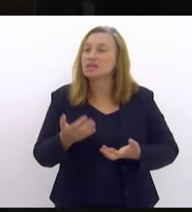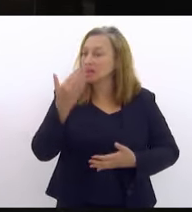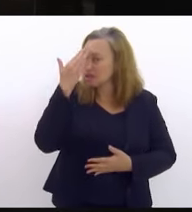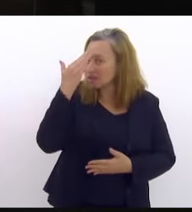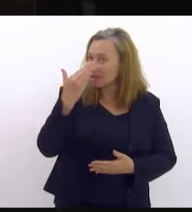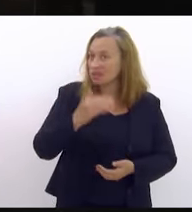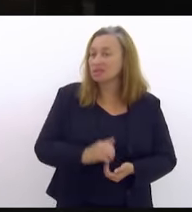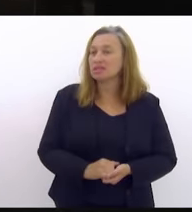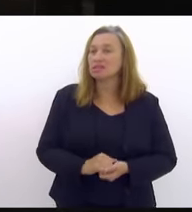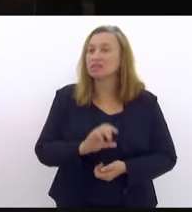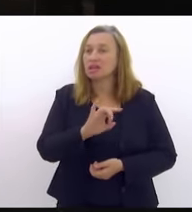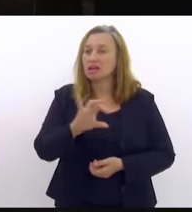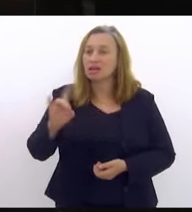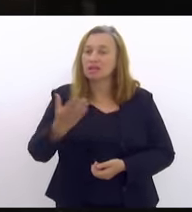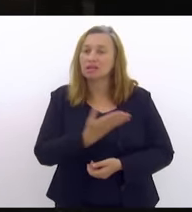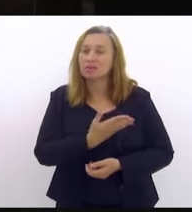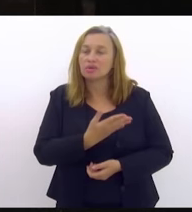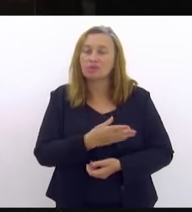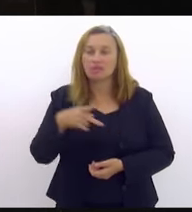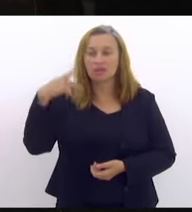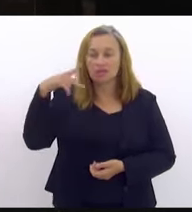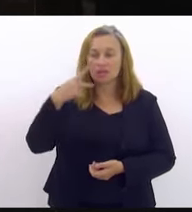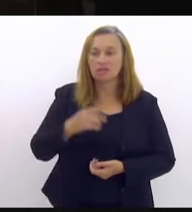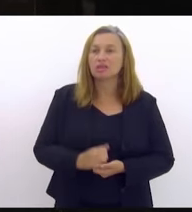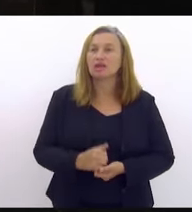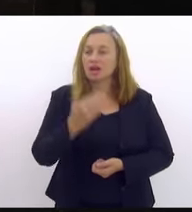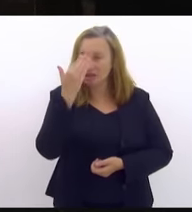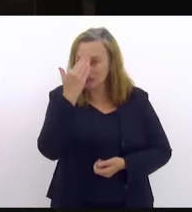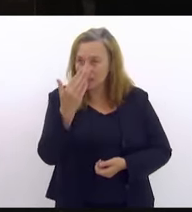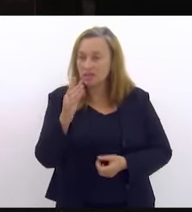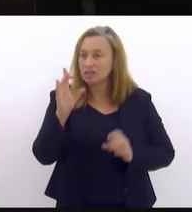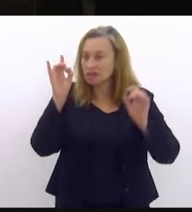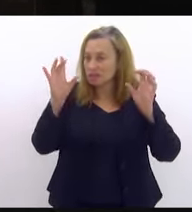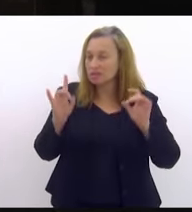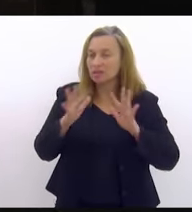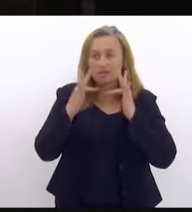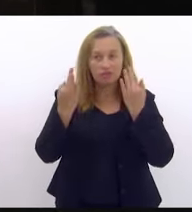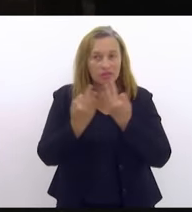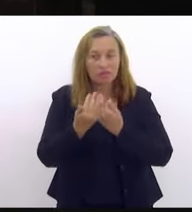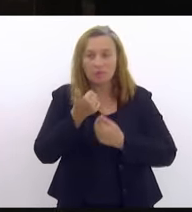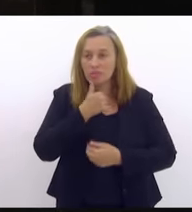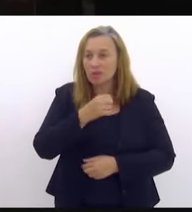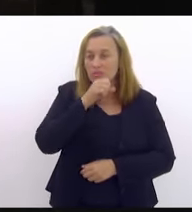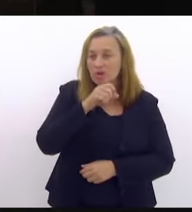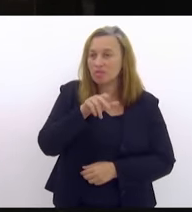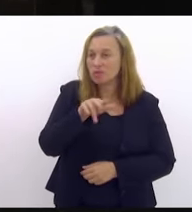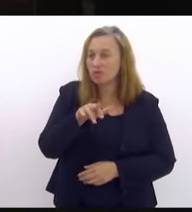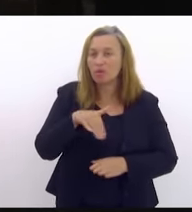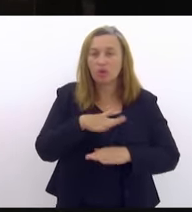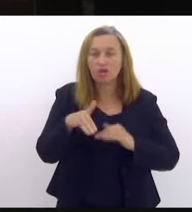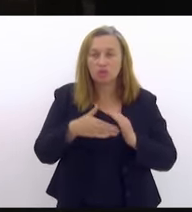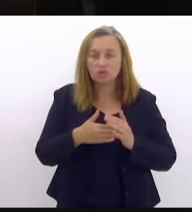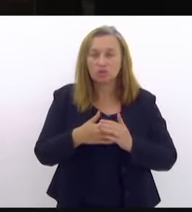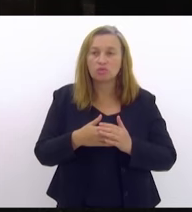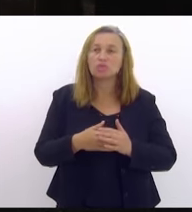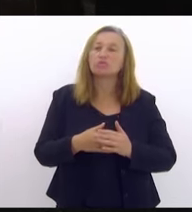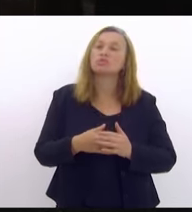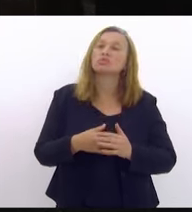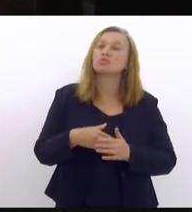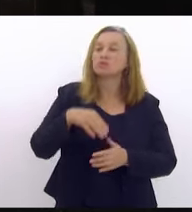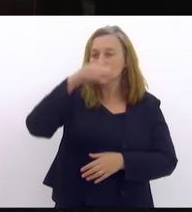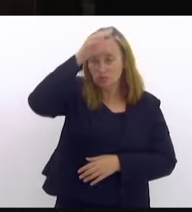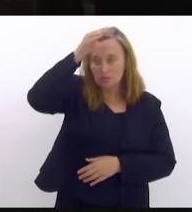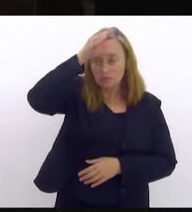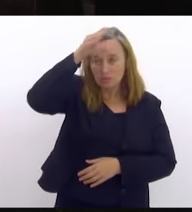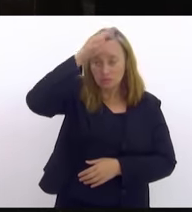agradecer a cada colega vereador, quero agradecer em especial a minha família, minha mãe, minha irmã, todo mundo que está aqui, filho, sobrinho,